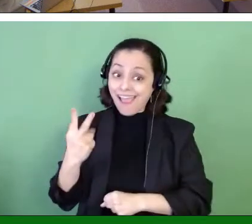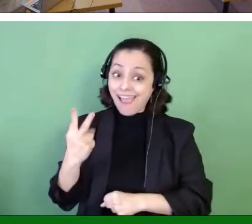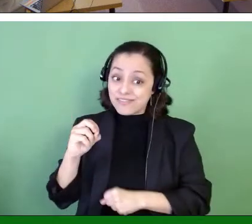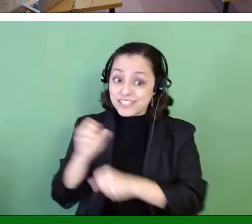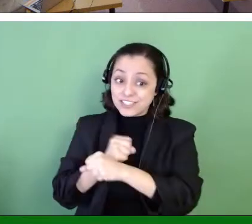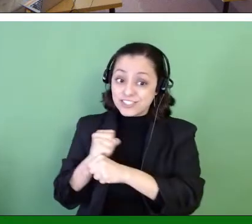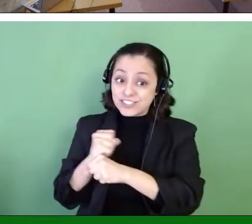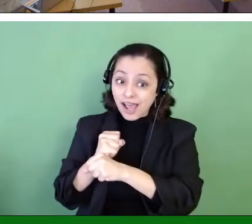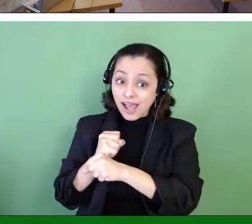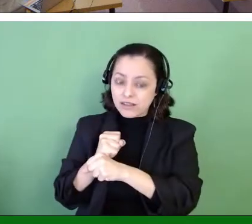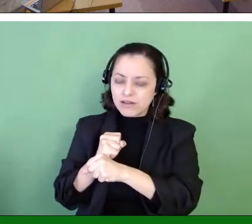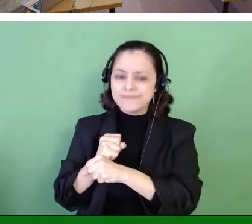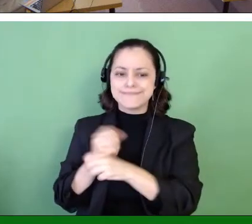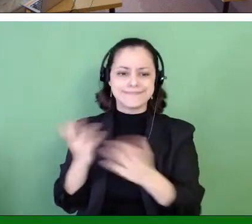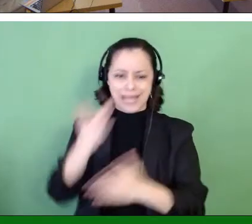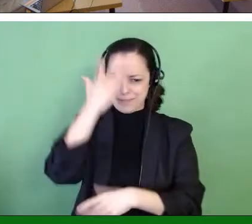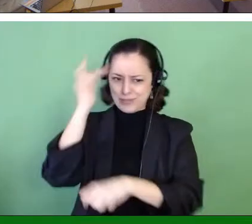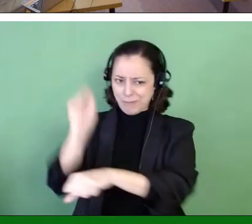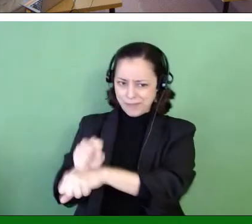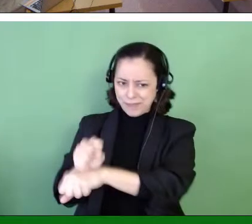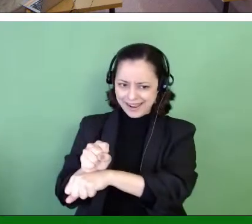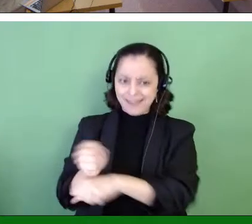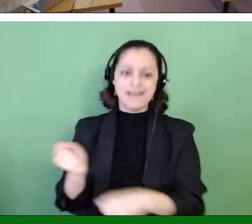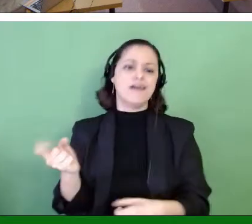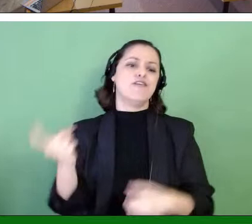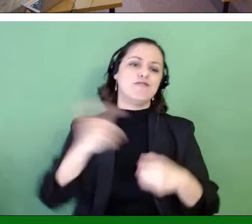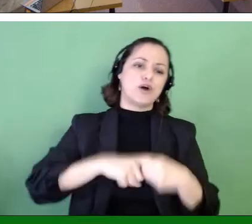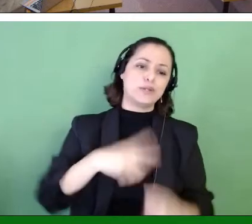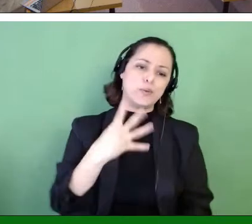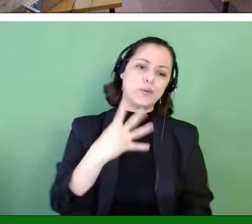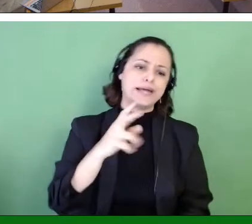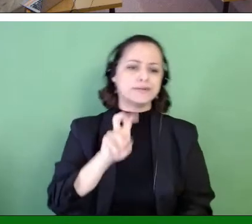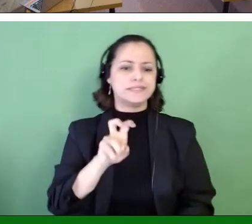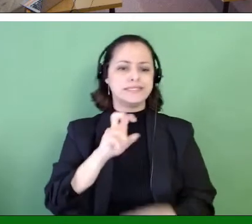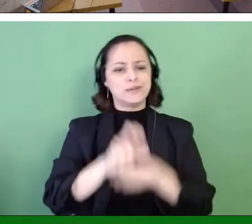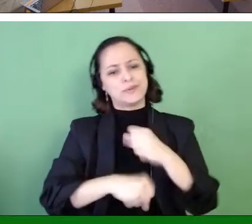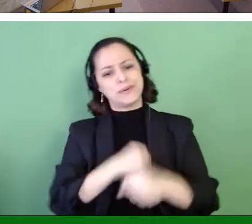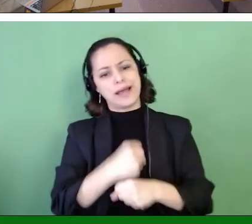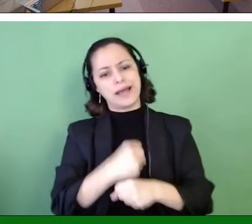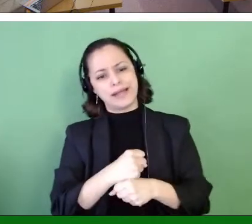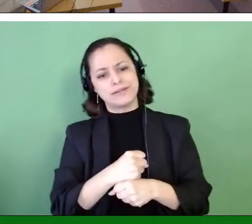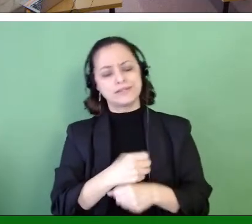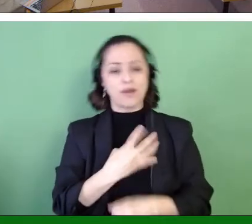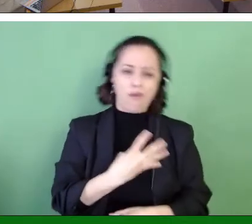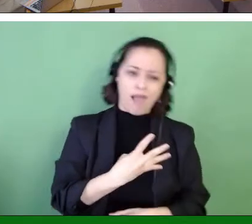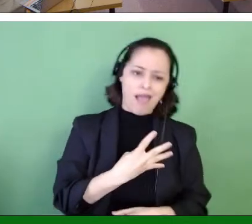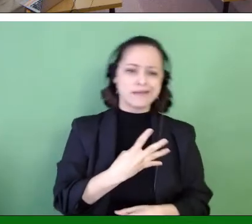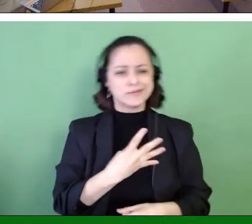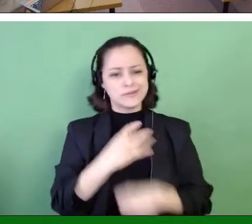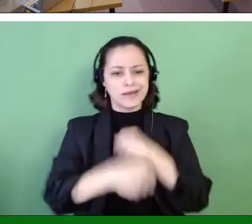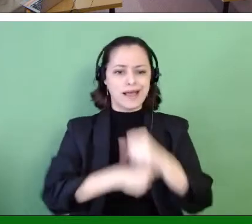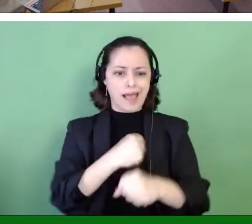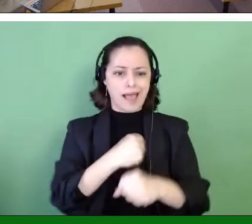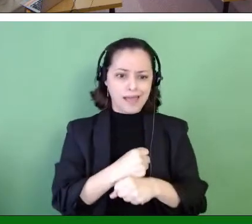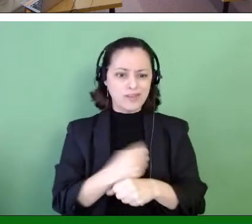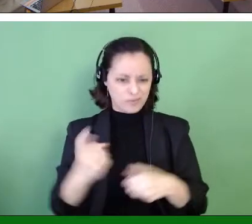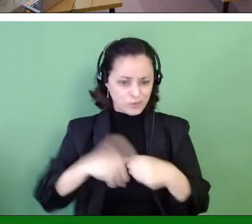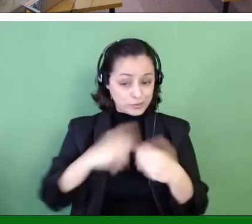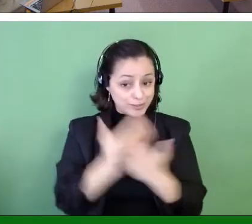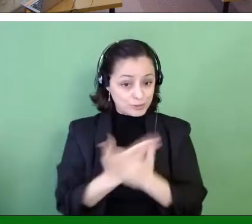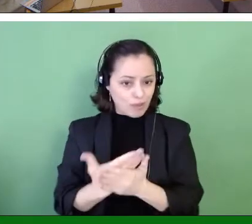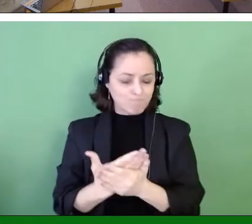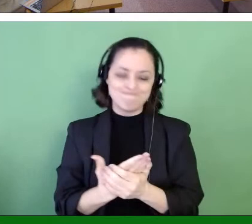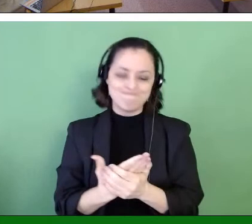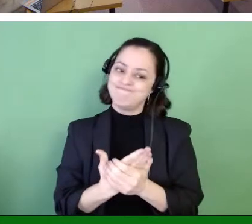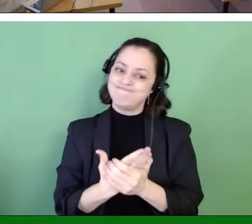dela para voltar para uma graduação e cursar um curso de 4, 5 anos. Seria muita utopia, eu acho, acreditar nisso. Então,